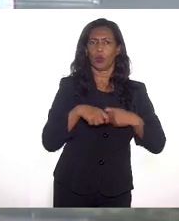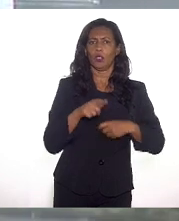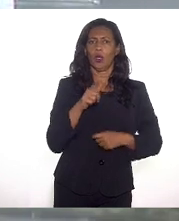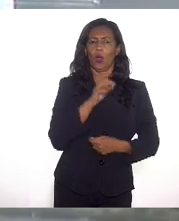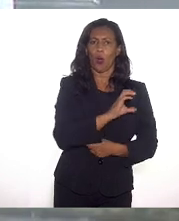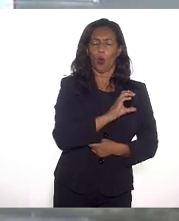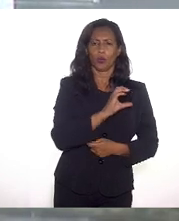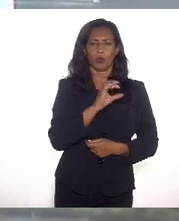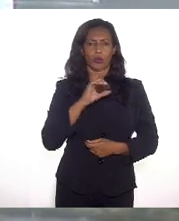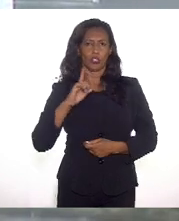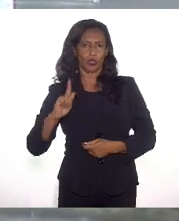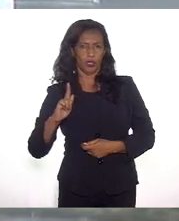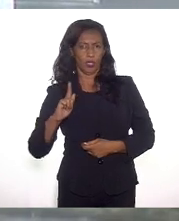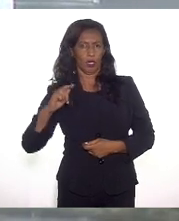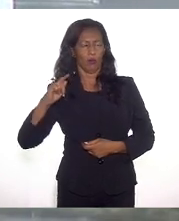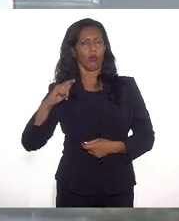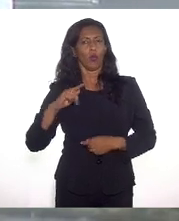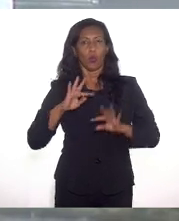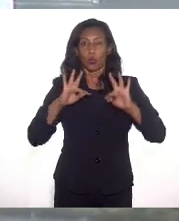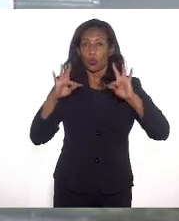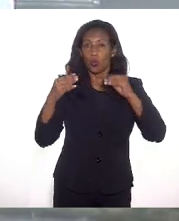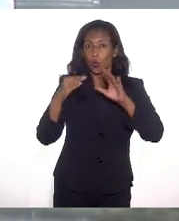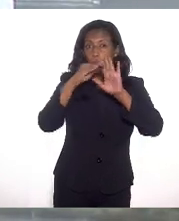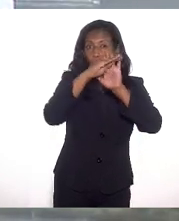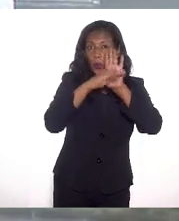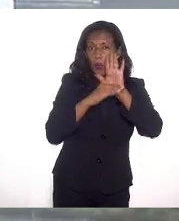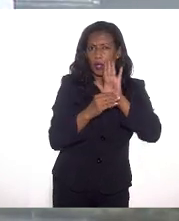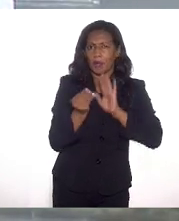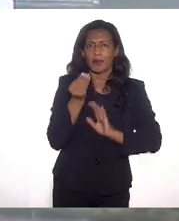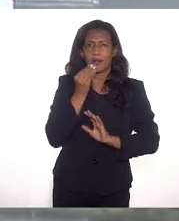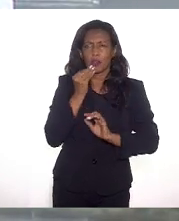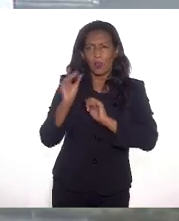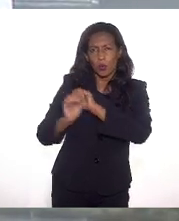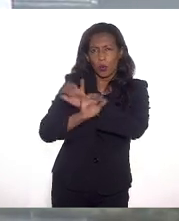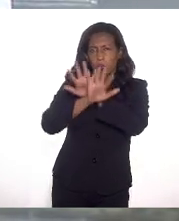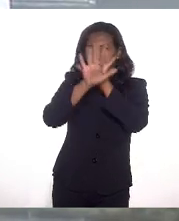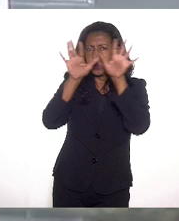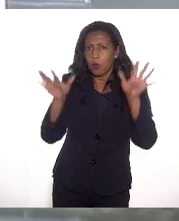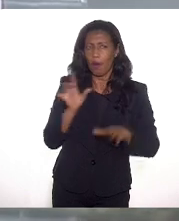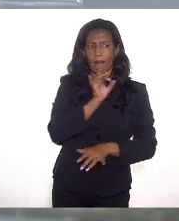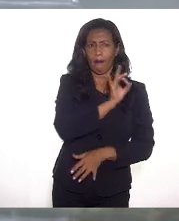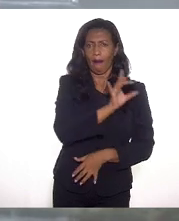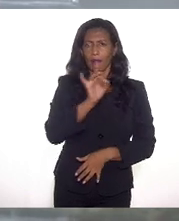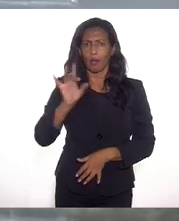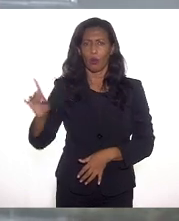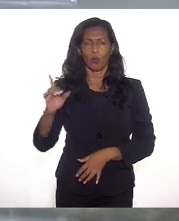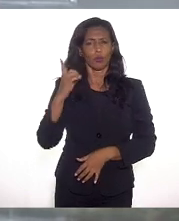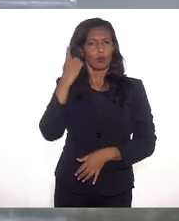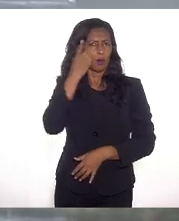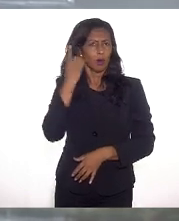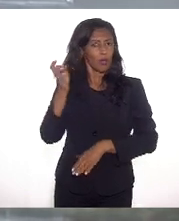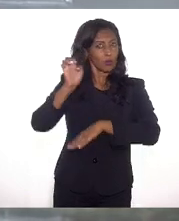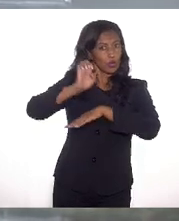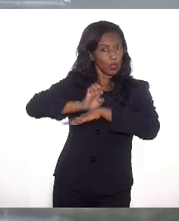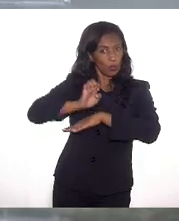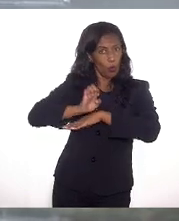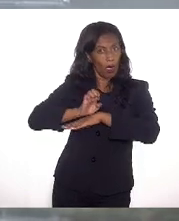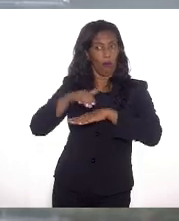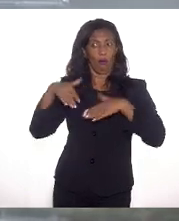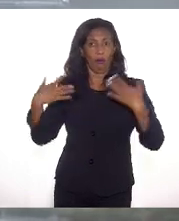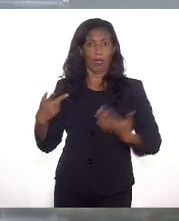vocês vão ver que o programa ele é totalmente transparente. Cada deputado estadual, cada